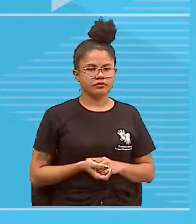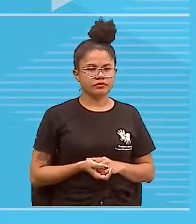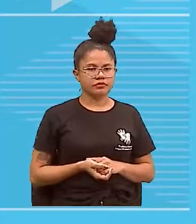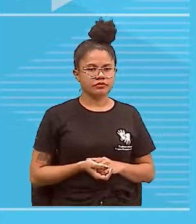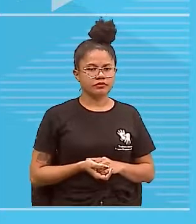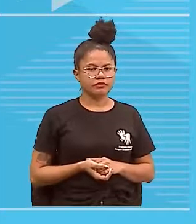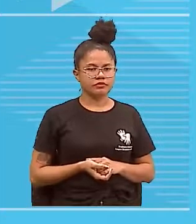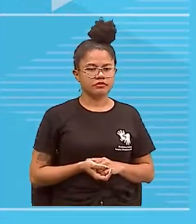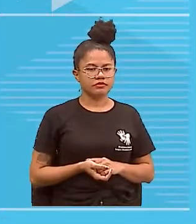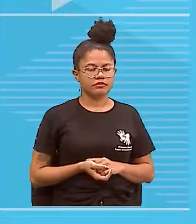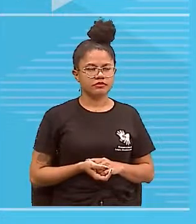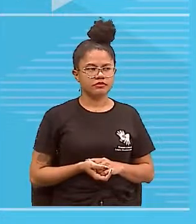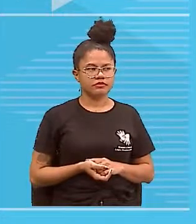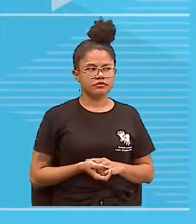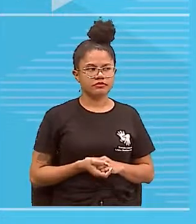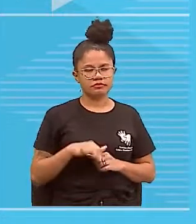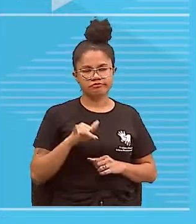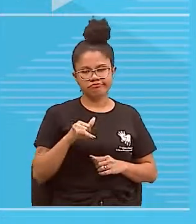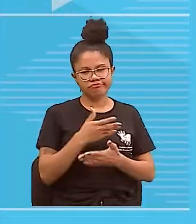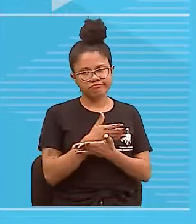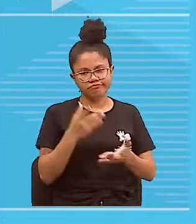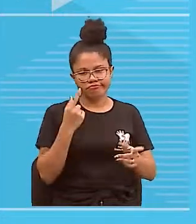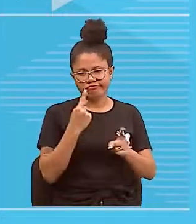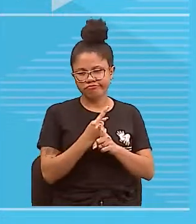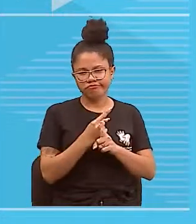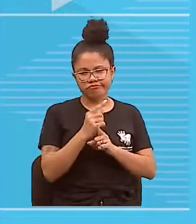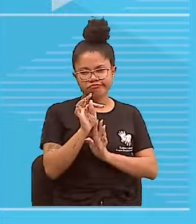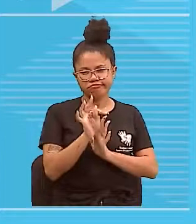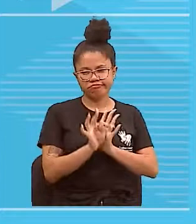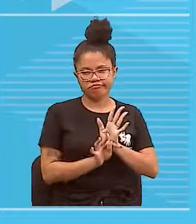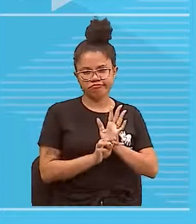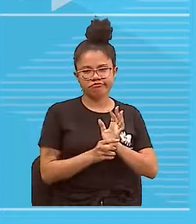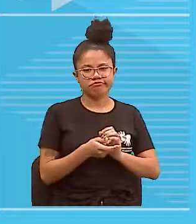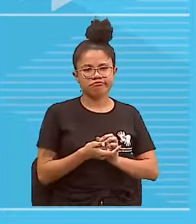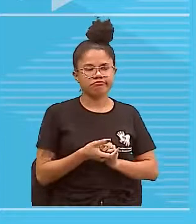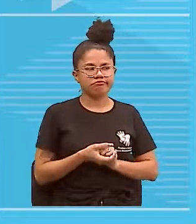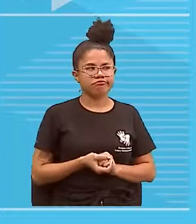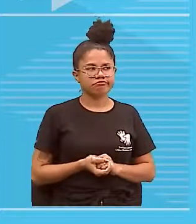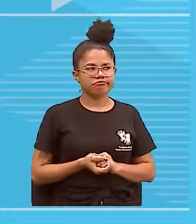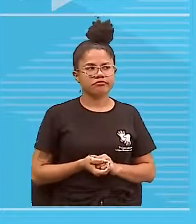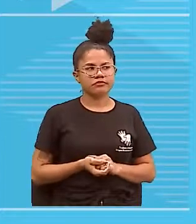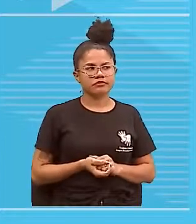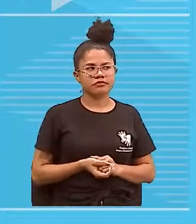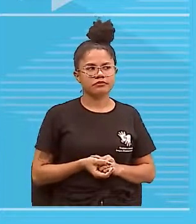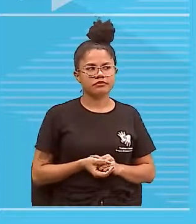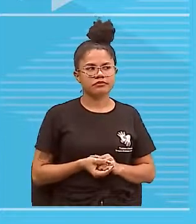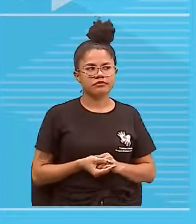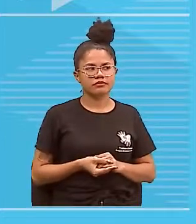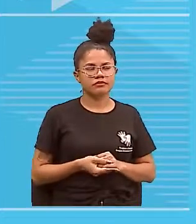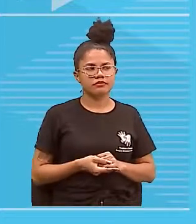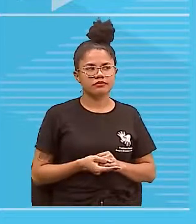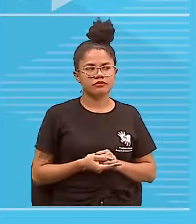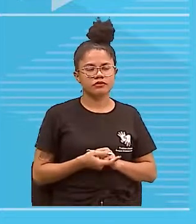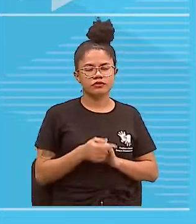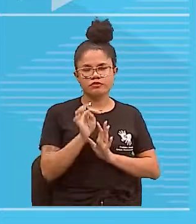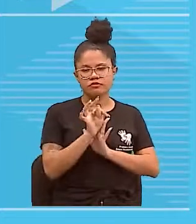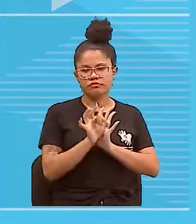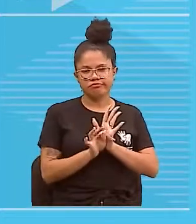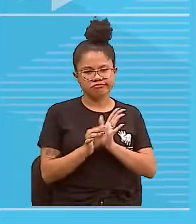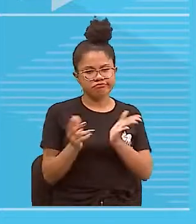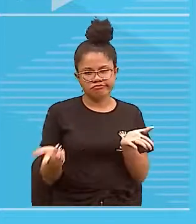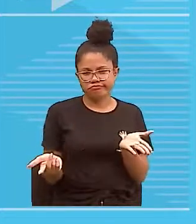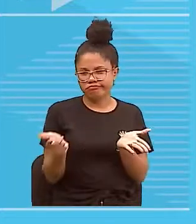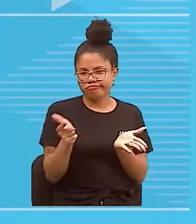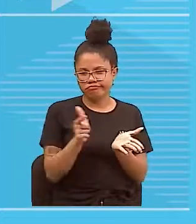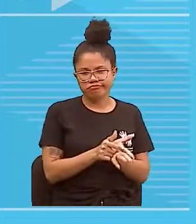bom então se você encontrar um texto é uma publicidade um texto jornalístico